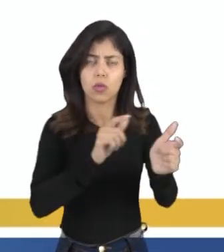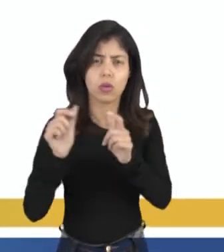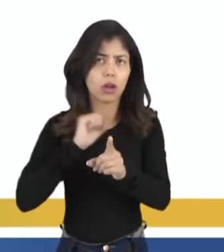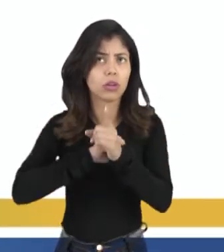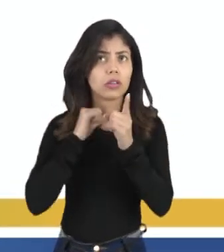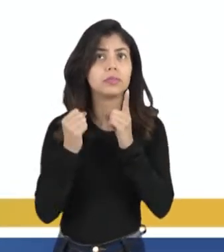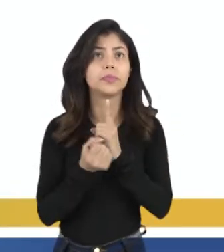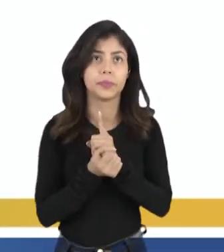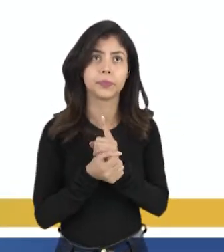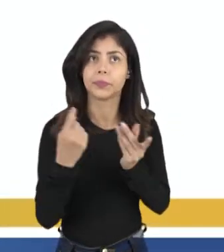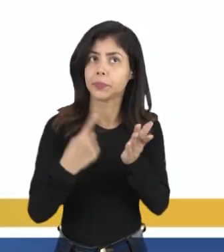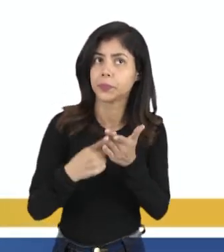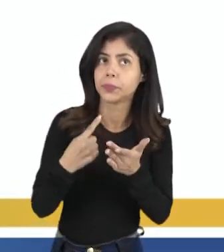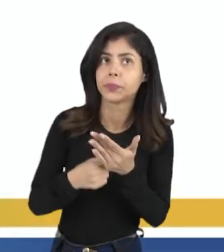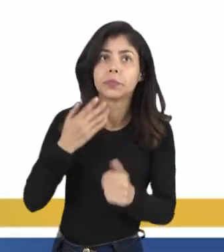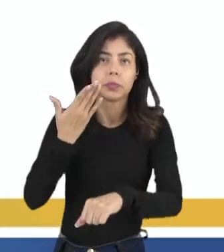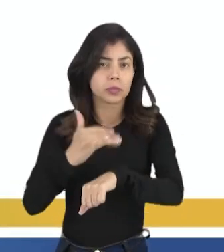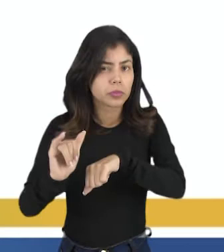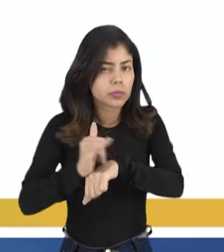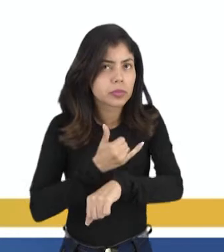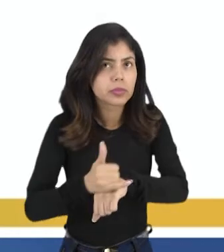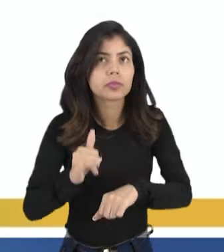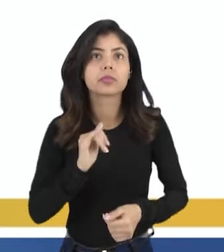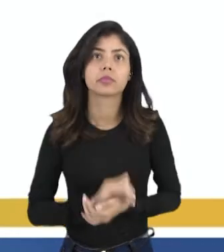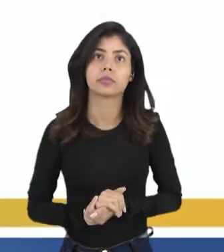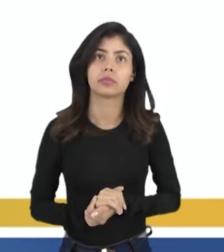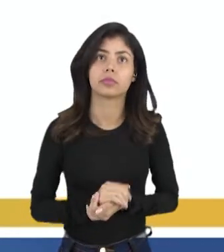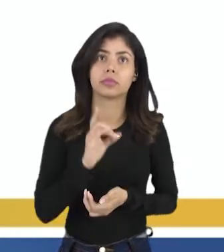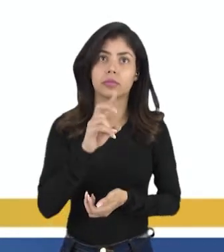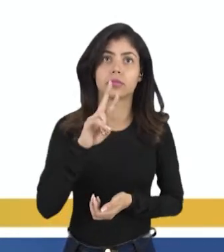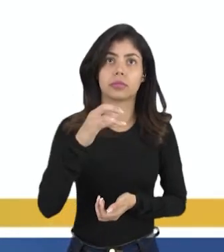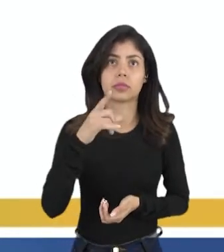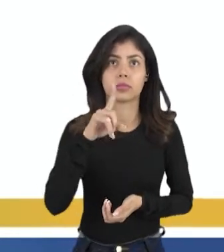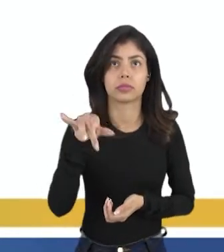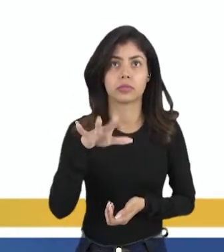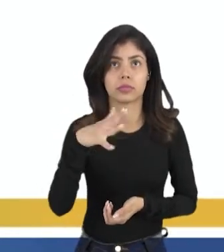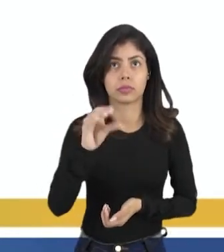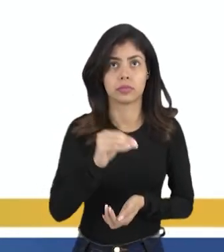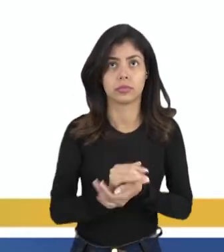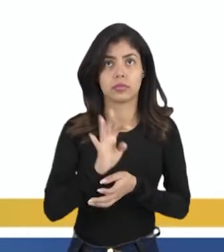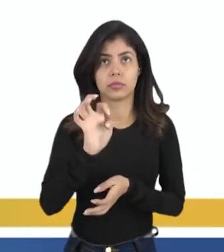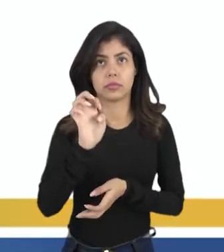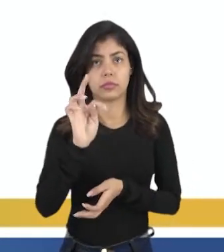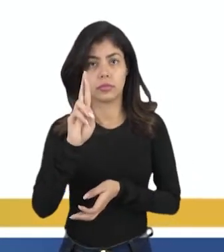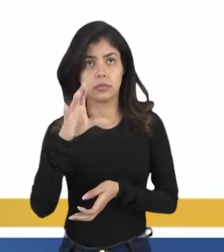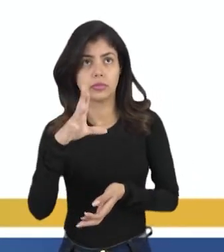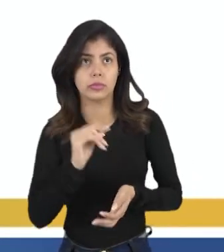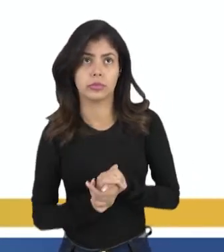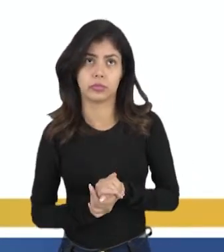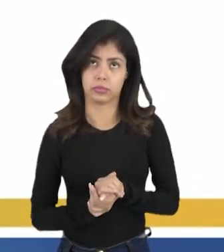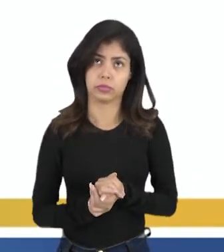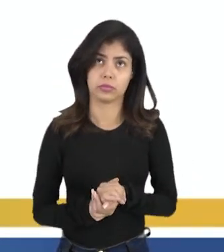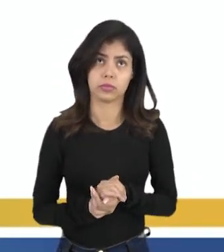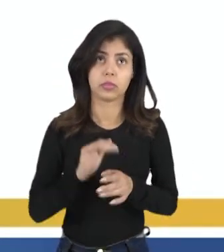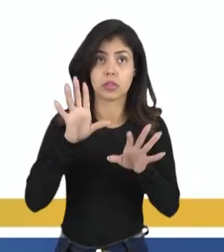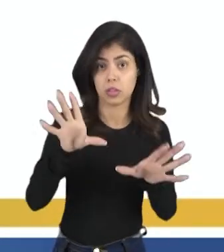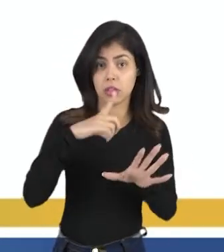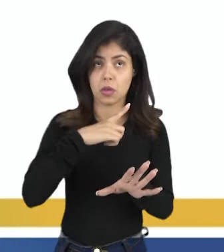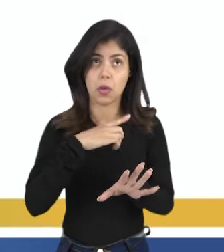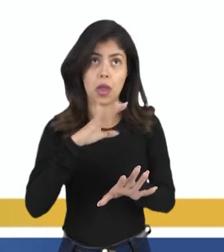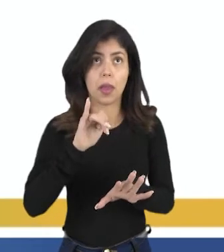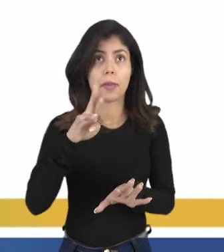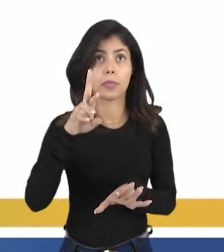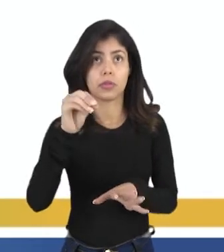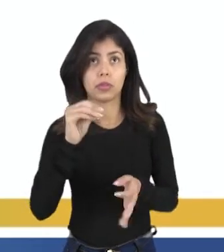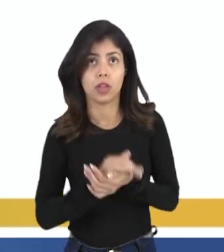espaços sociais considere o uso de estratégias para uma descolonização estética que empodere os